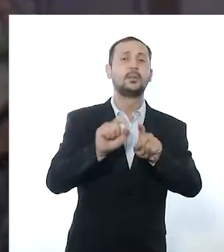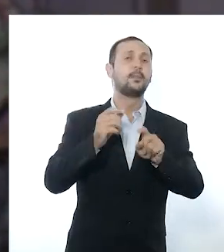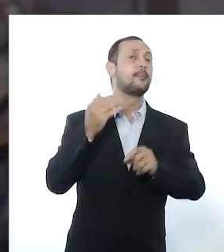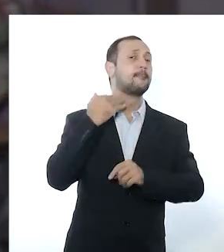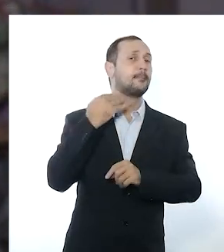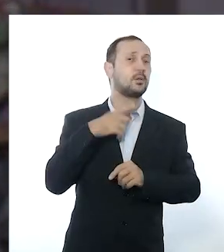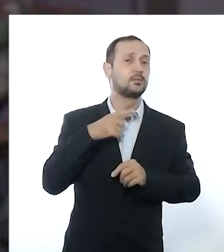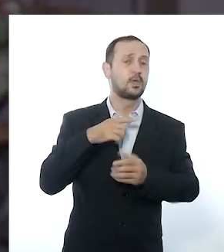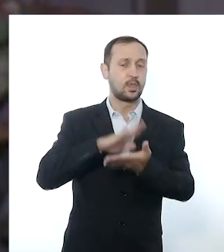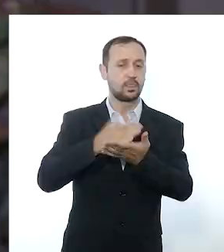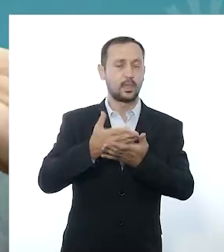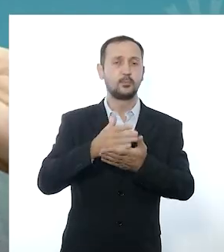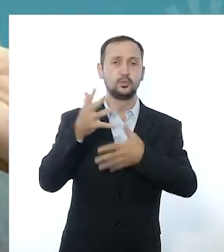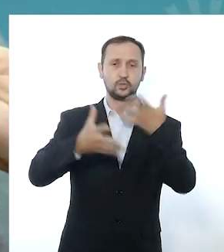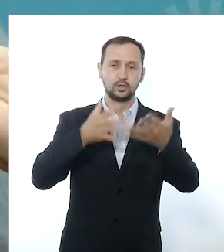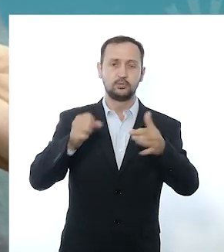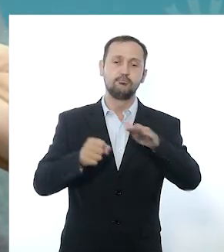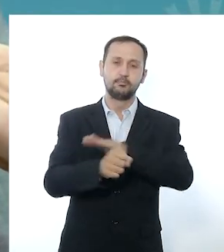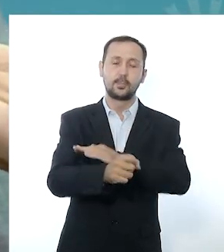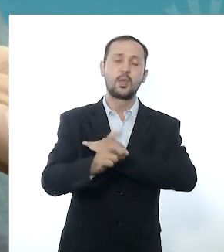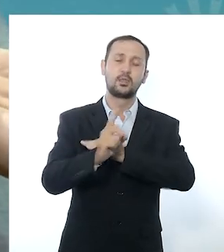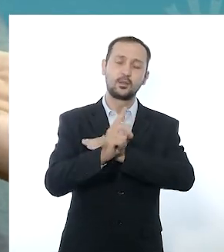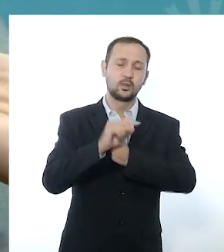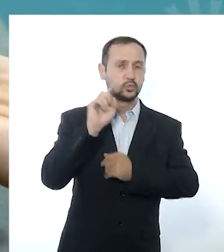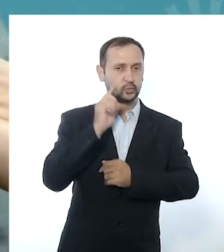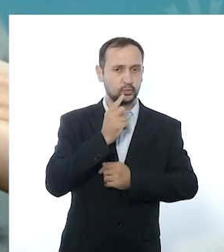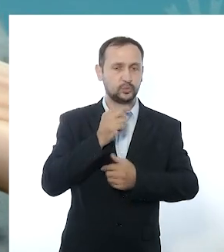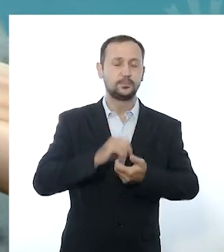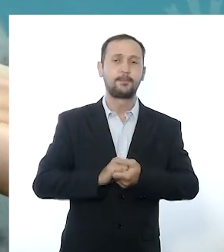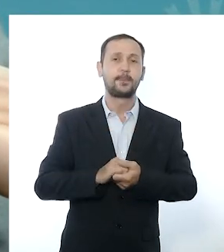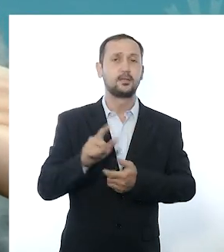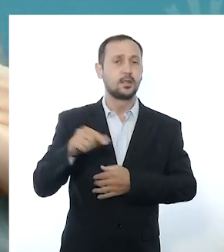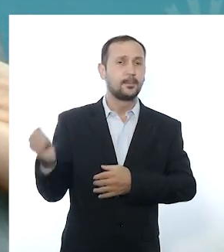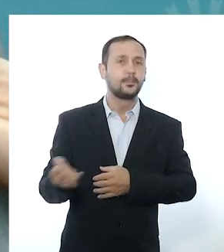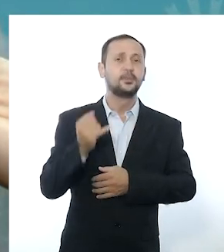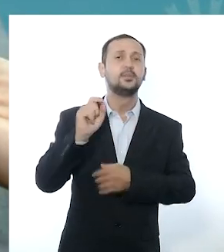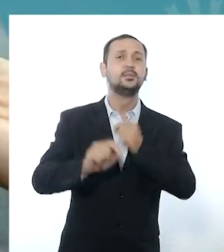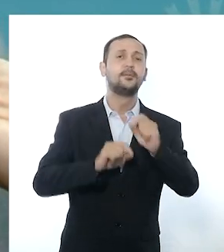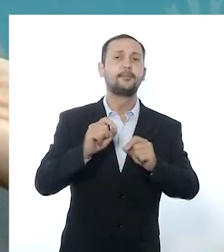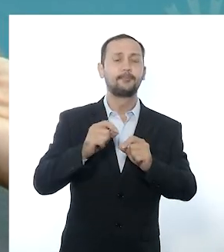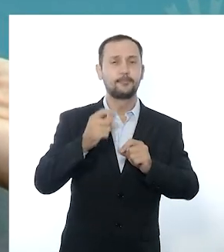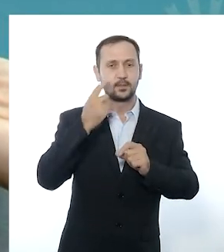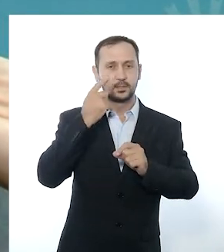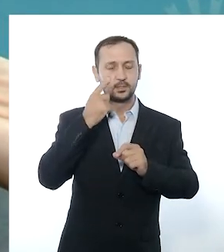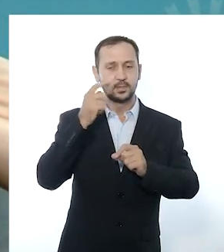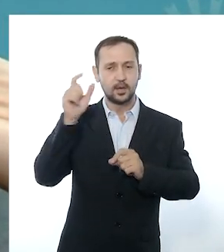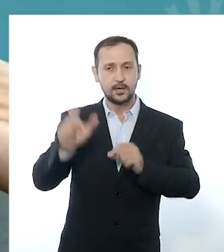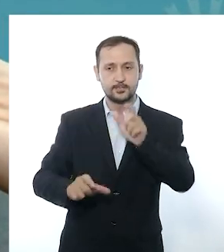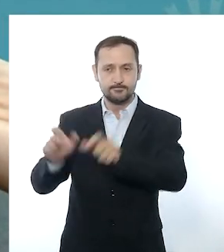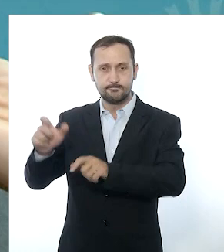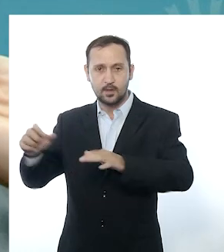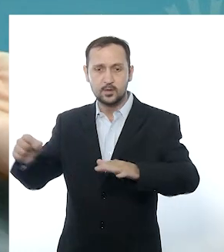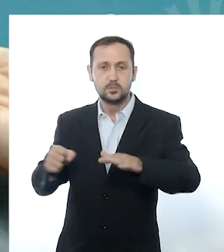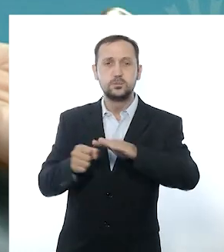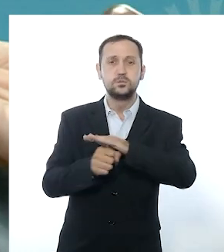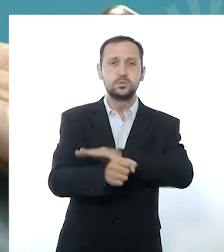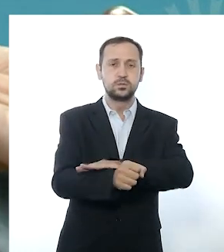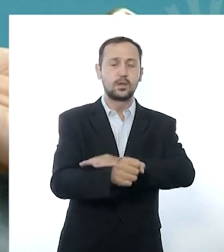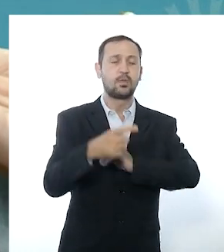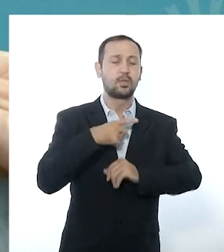atender pessoas com surdez. A importância da sanção é de inserir as pessoas portadoras dessa